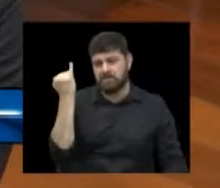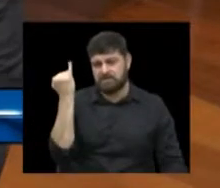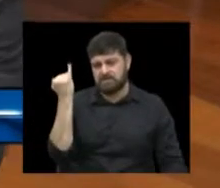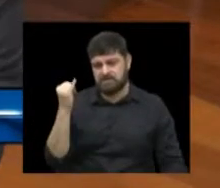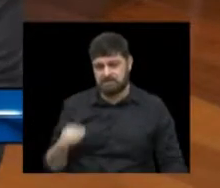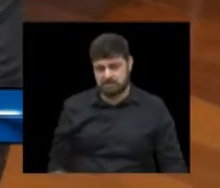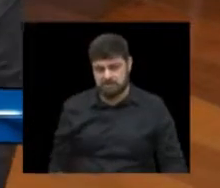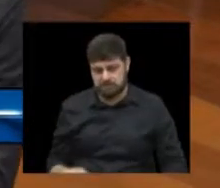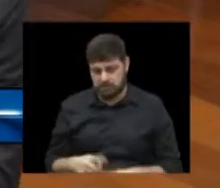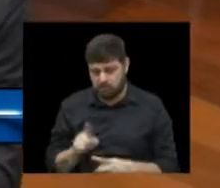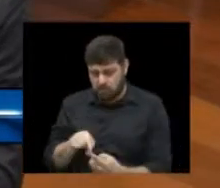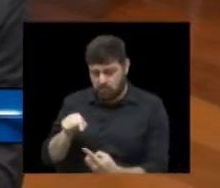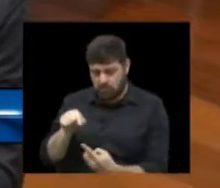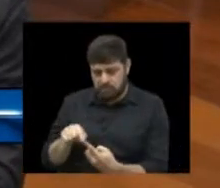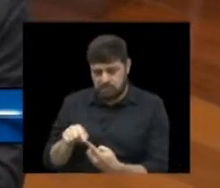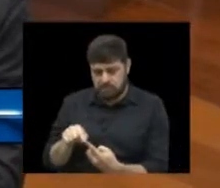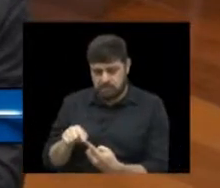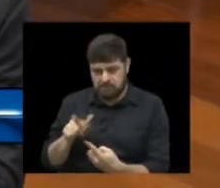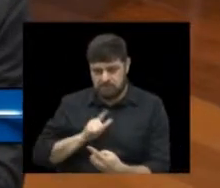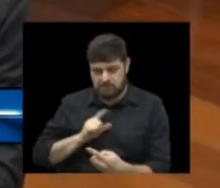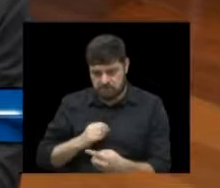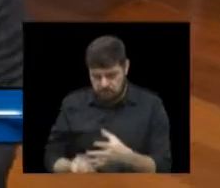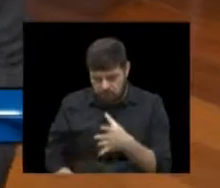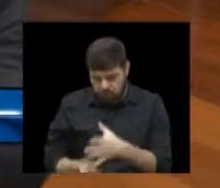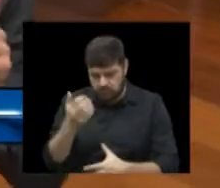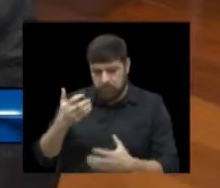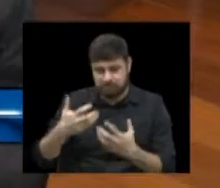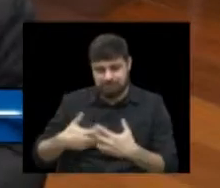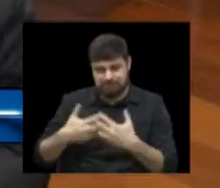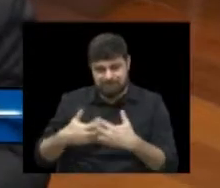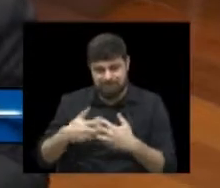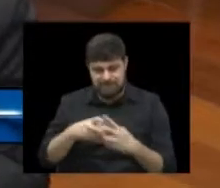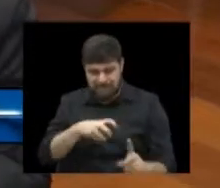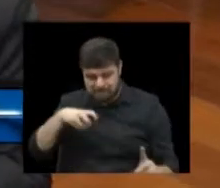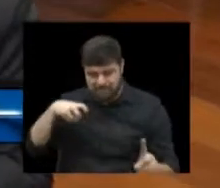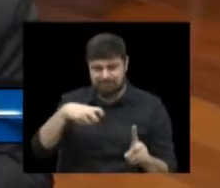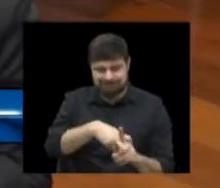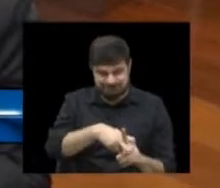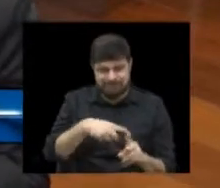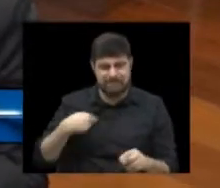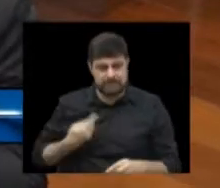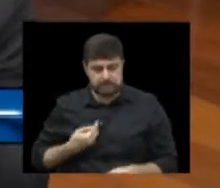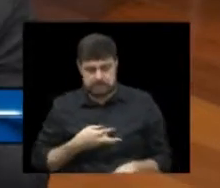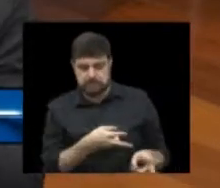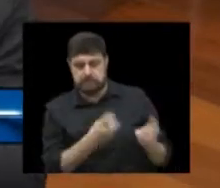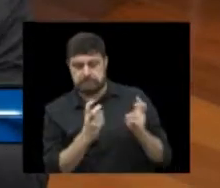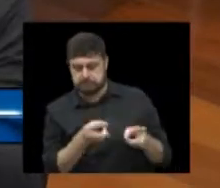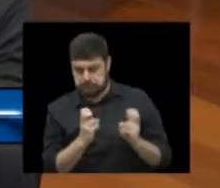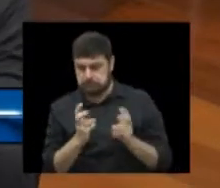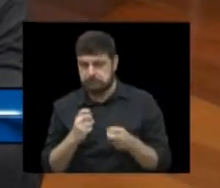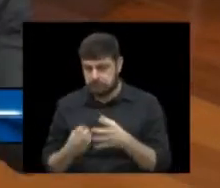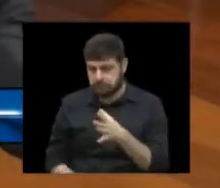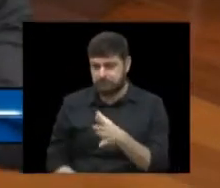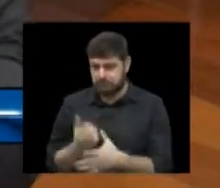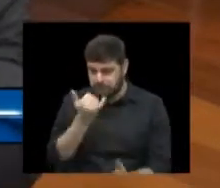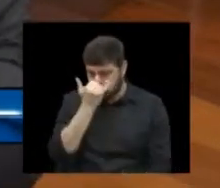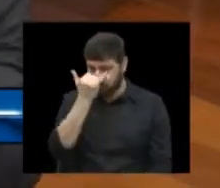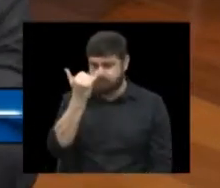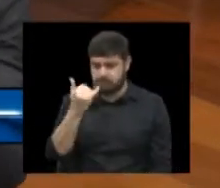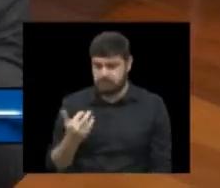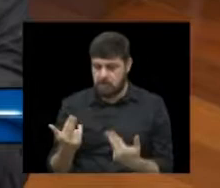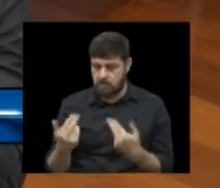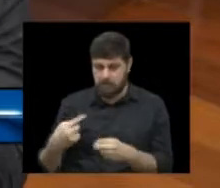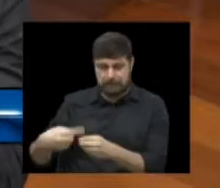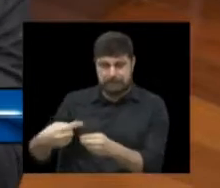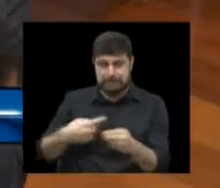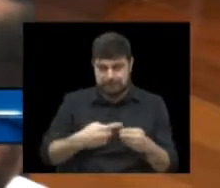projeto, para que seja implementado em Campinas. Quantos acidentes nós estamos vendo aqui em nossa cidade, como em outras cidades, para